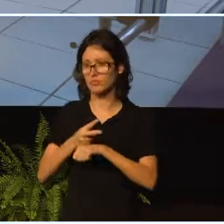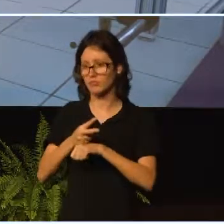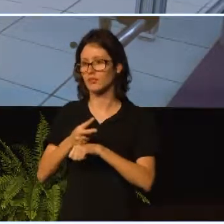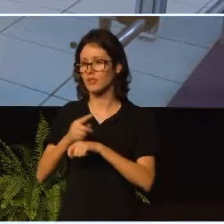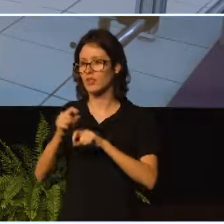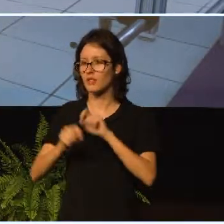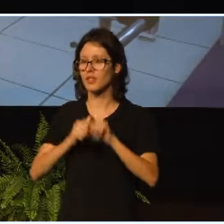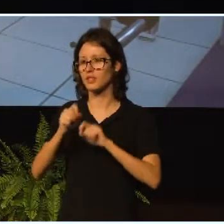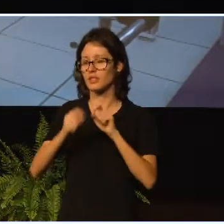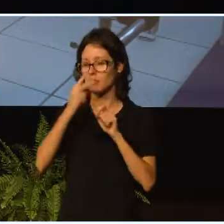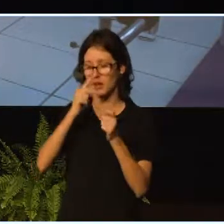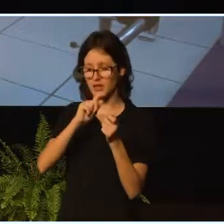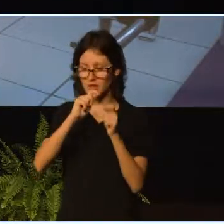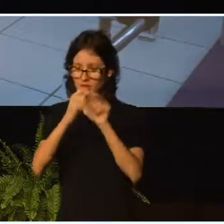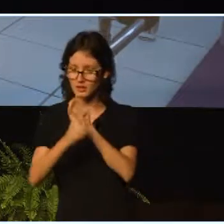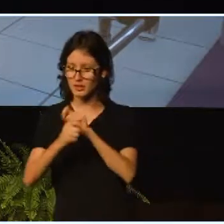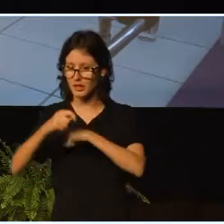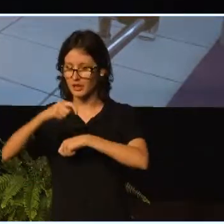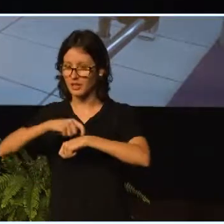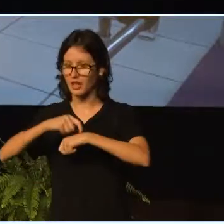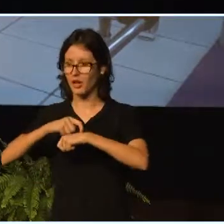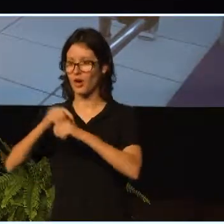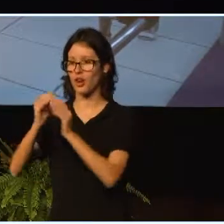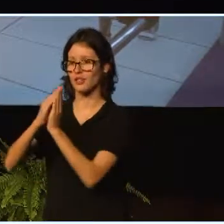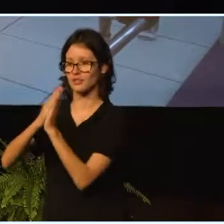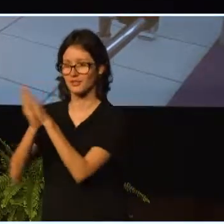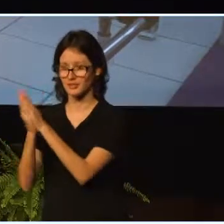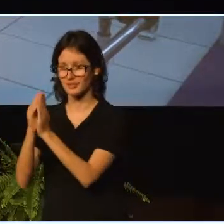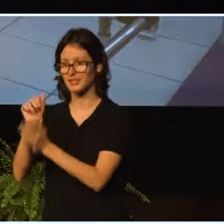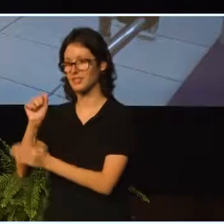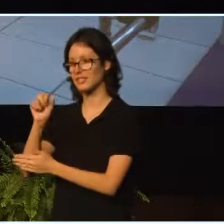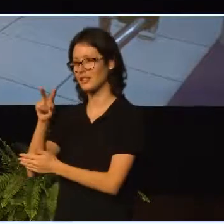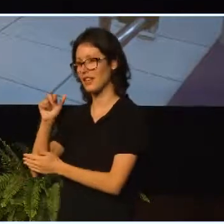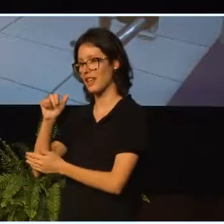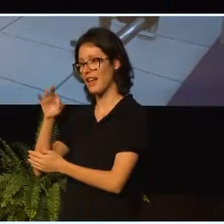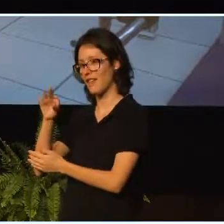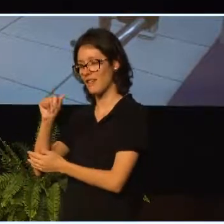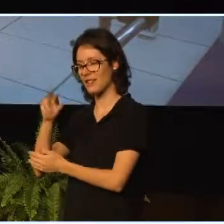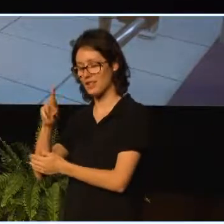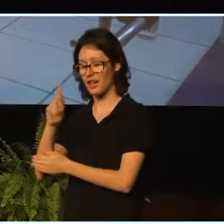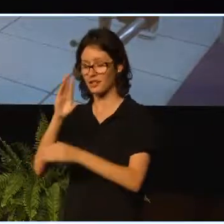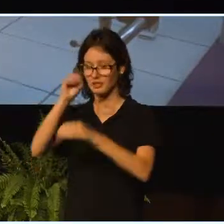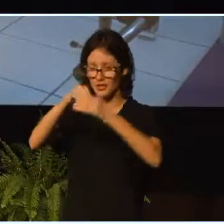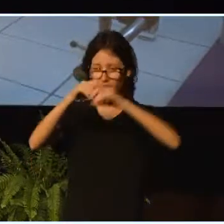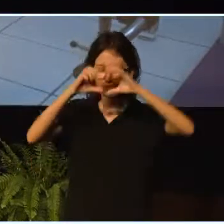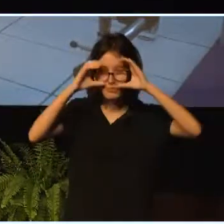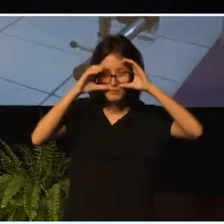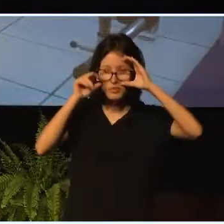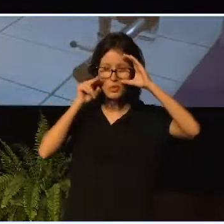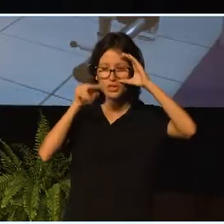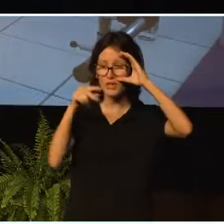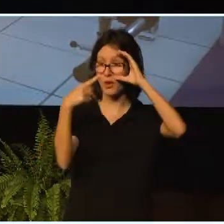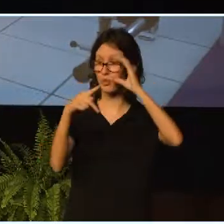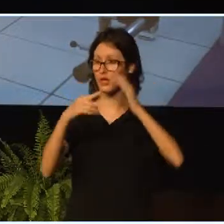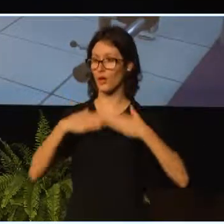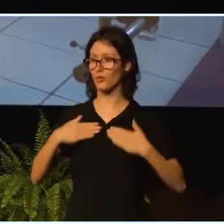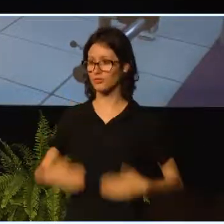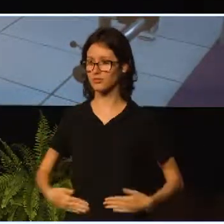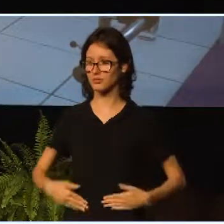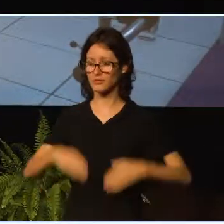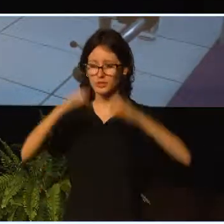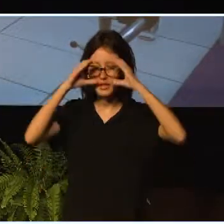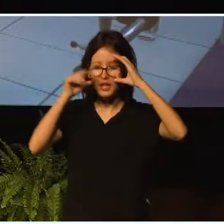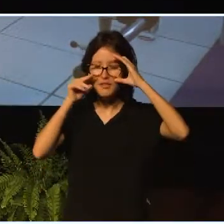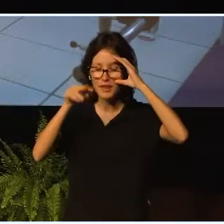aquilo reflita no avatar. Então, você vai ver no óculos de realidade virtual o seu corpo. Você pode pensar